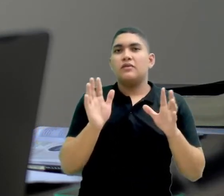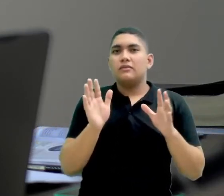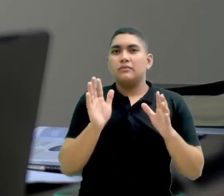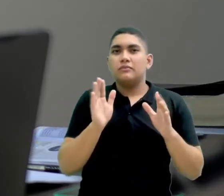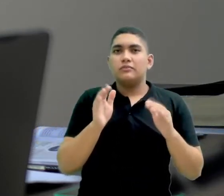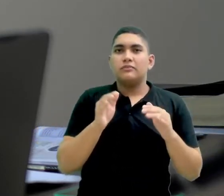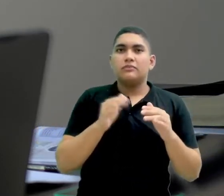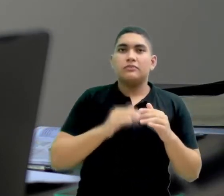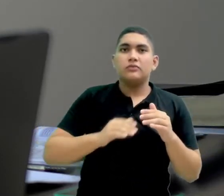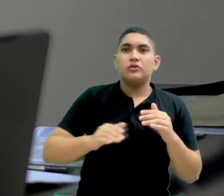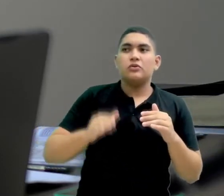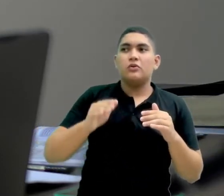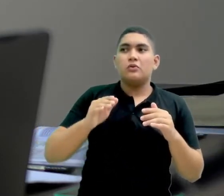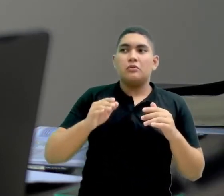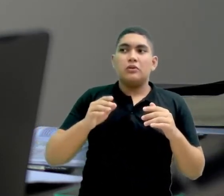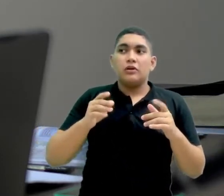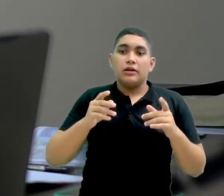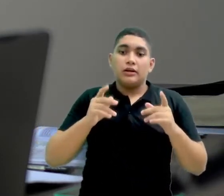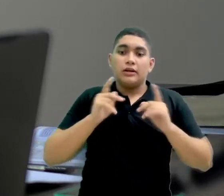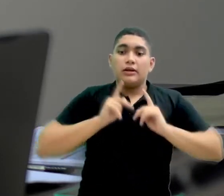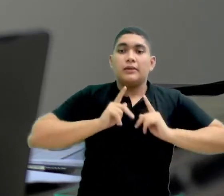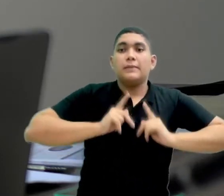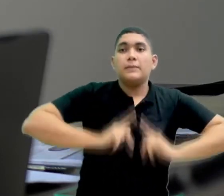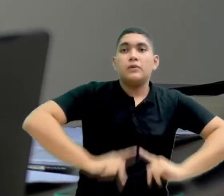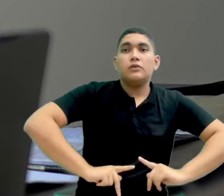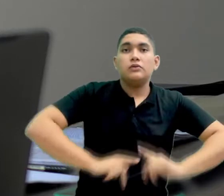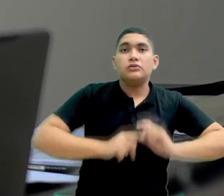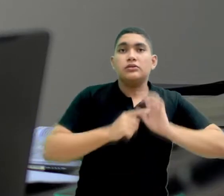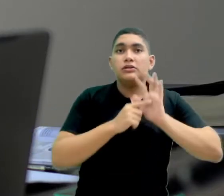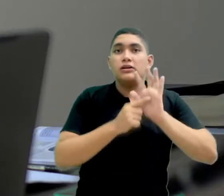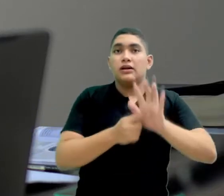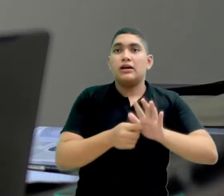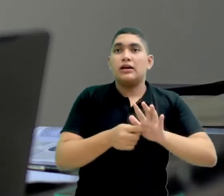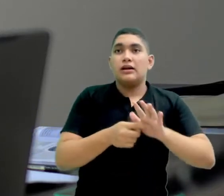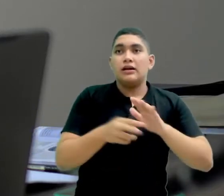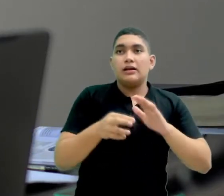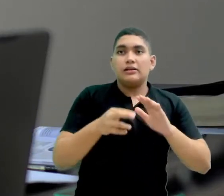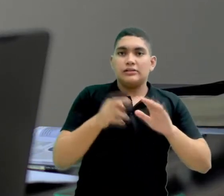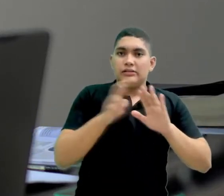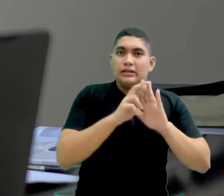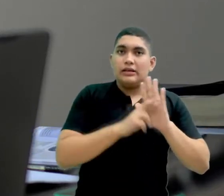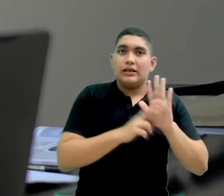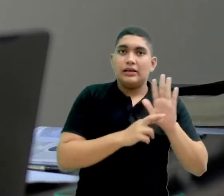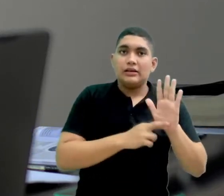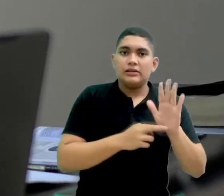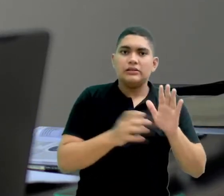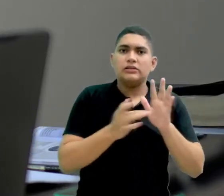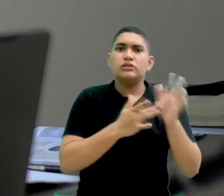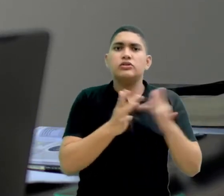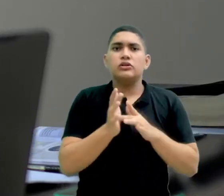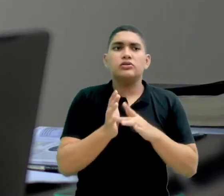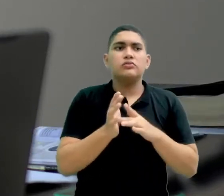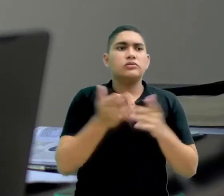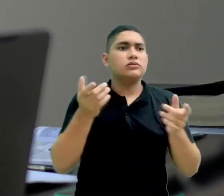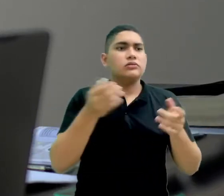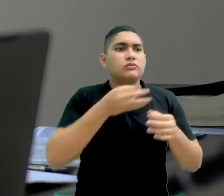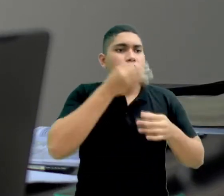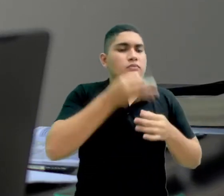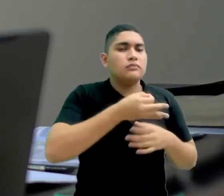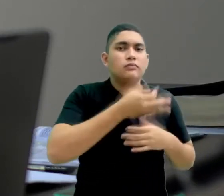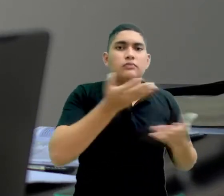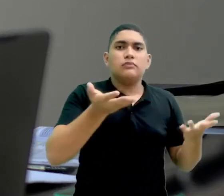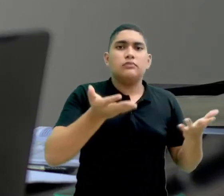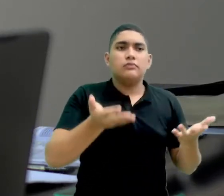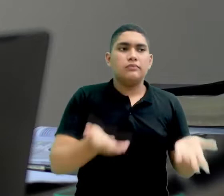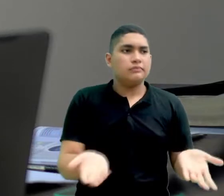à aparência, aos rituais, e é isso que Jesus vai criticar, né? A questão da hipocrisia,